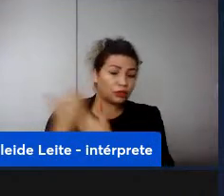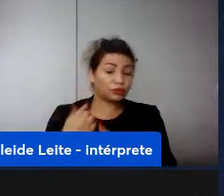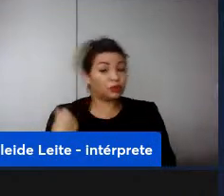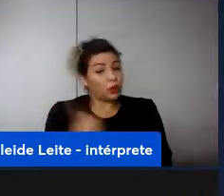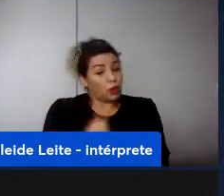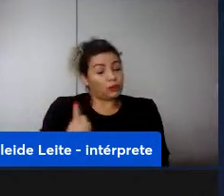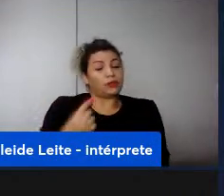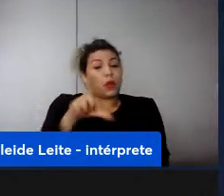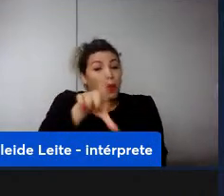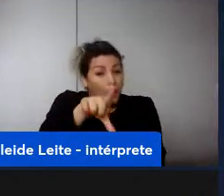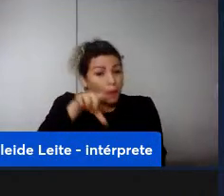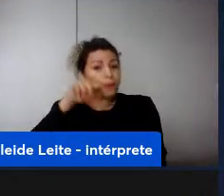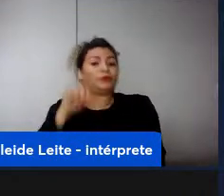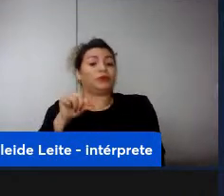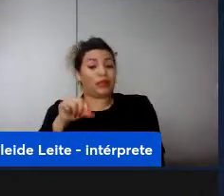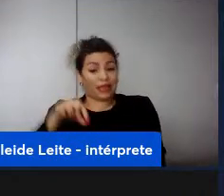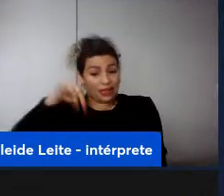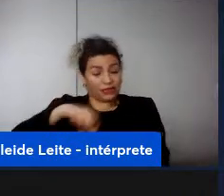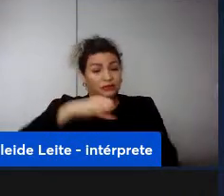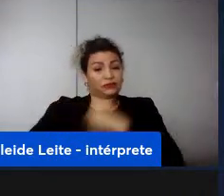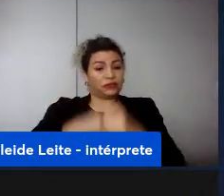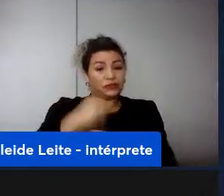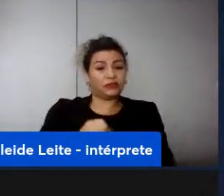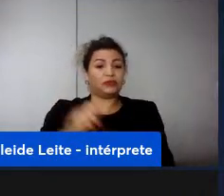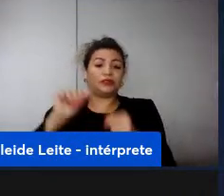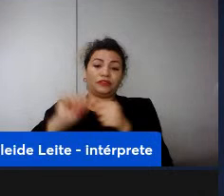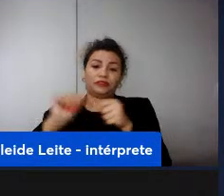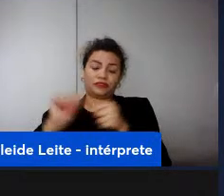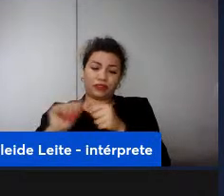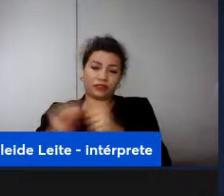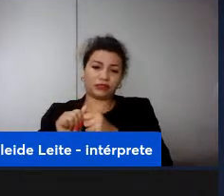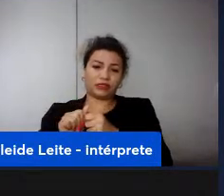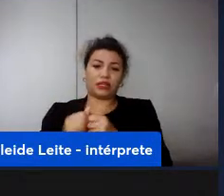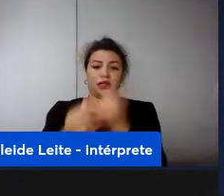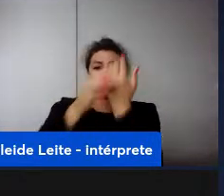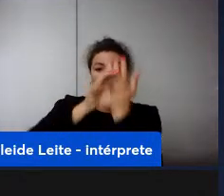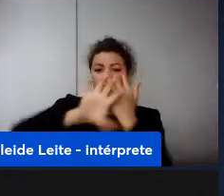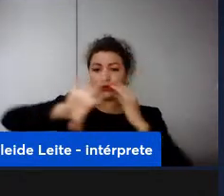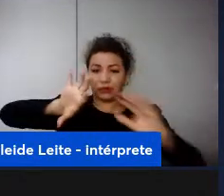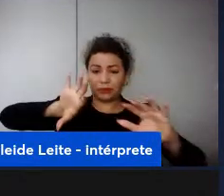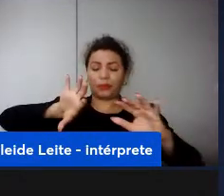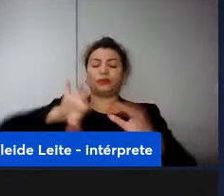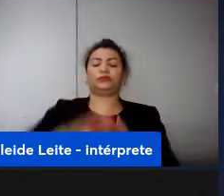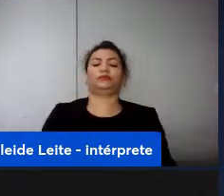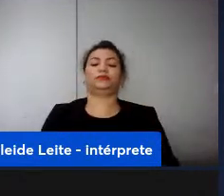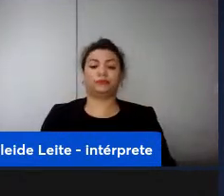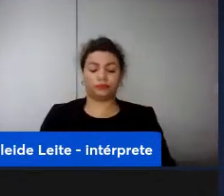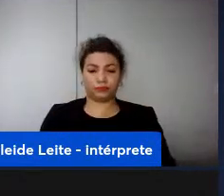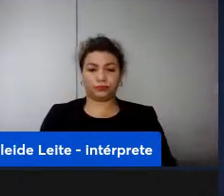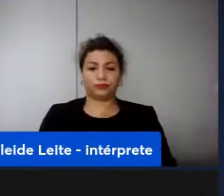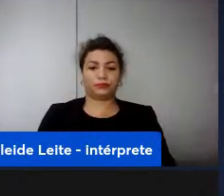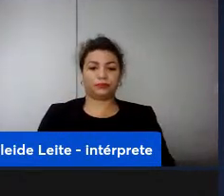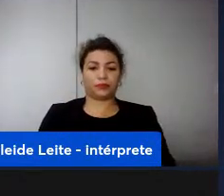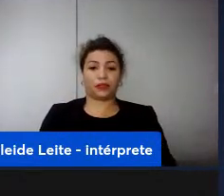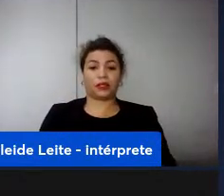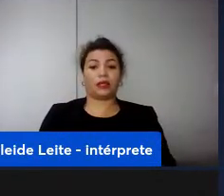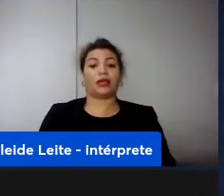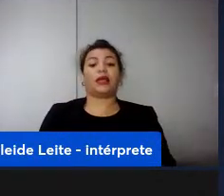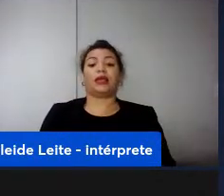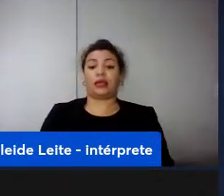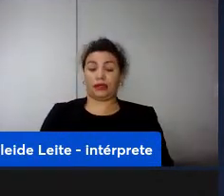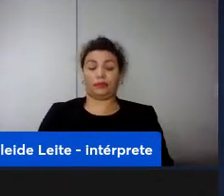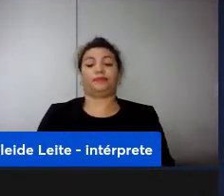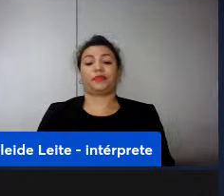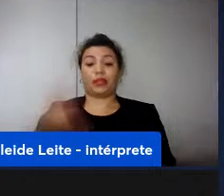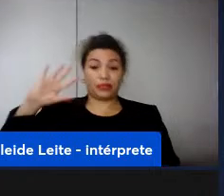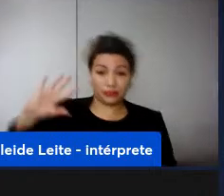optamos para mais esta edição, a realização remota das atividades. A Jornada Internacional